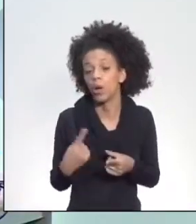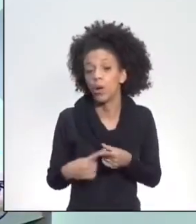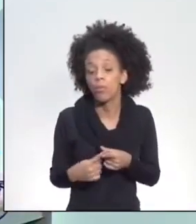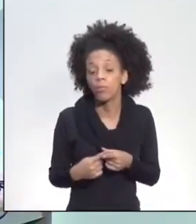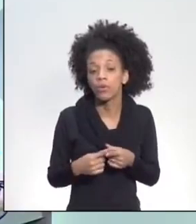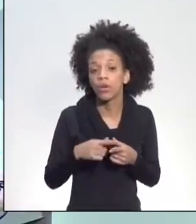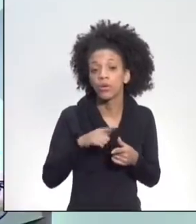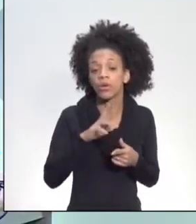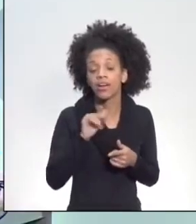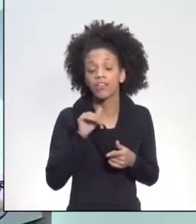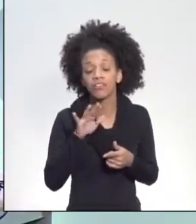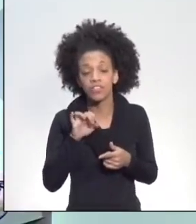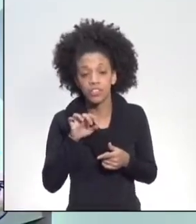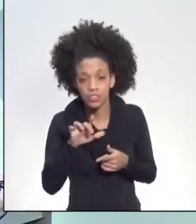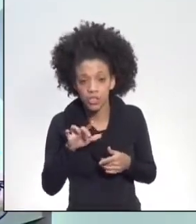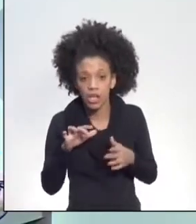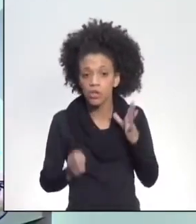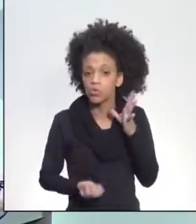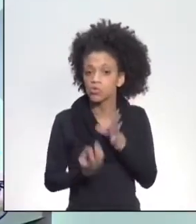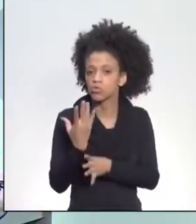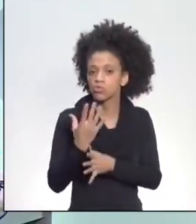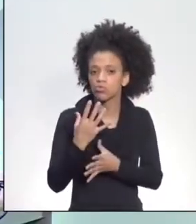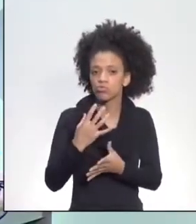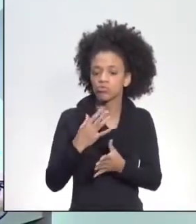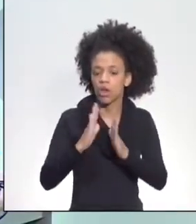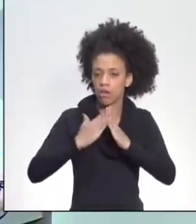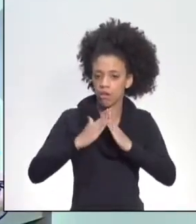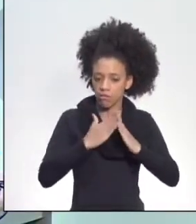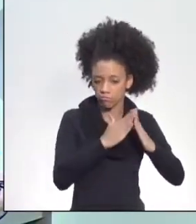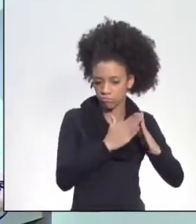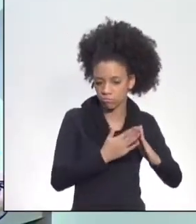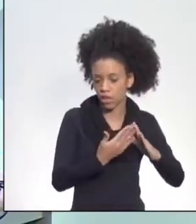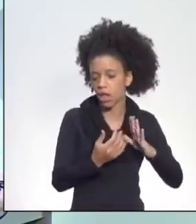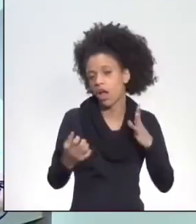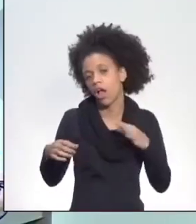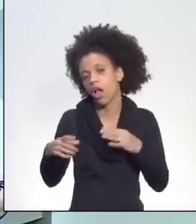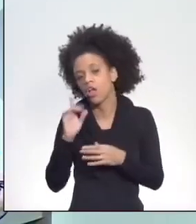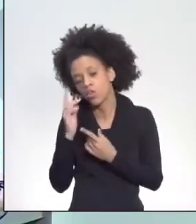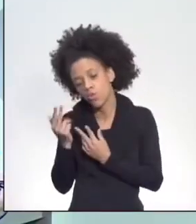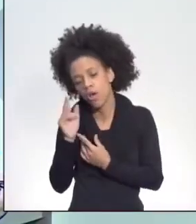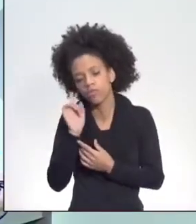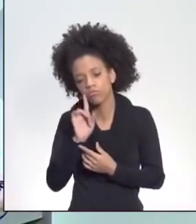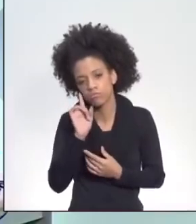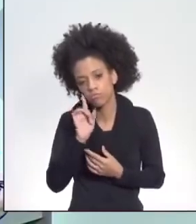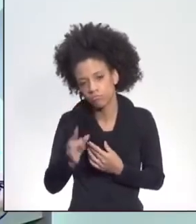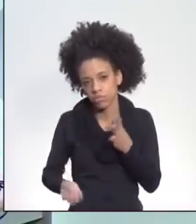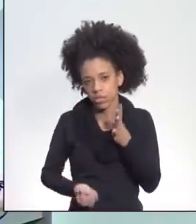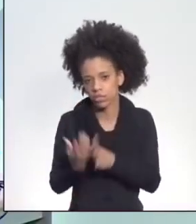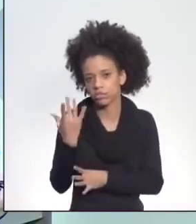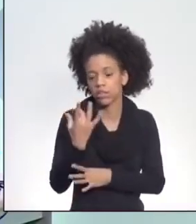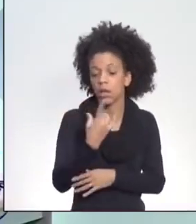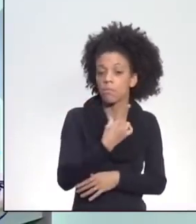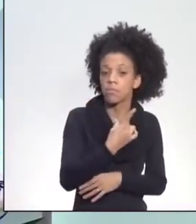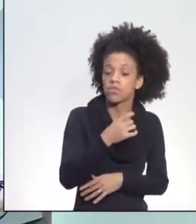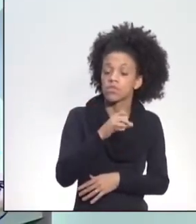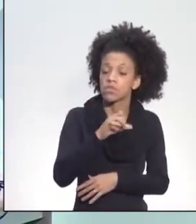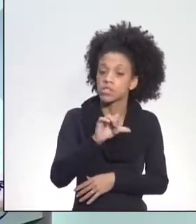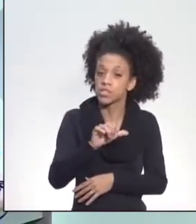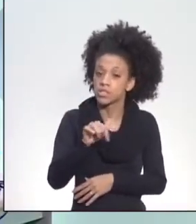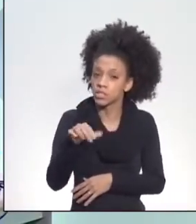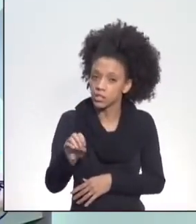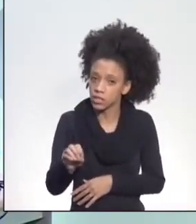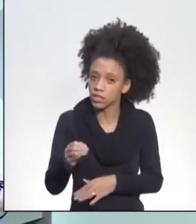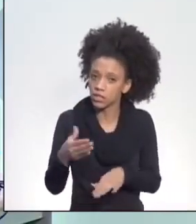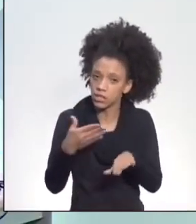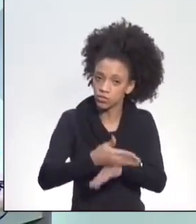surge, né, especialmente nas periferias das grandes cidades, como surgiu lá nos Estados Unidos, e depois, na década de 70, ele chega aqui ao Brasil, com